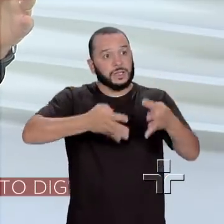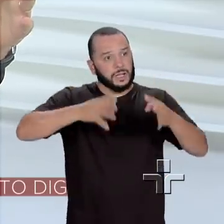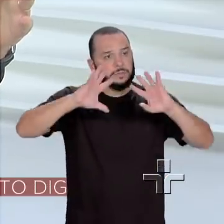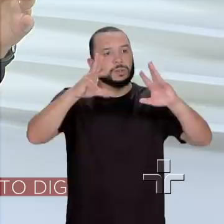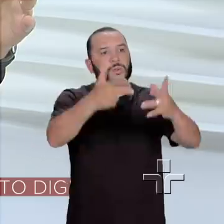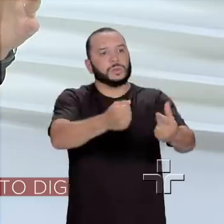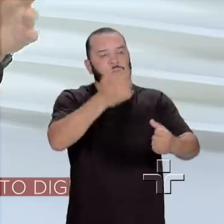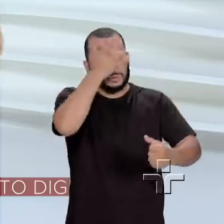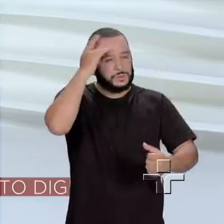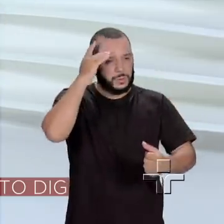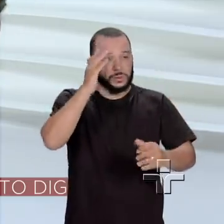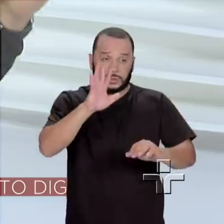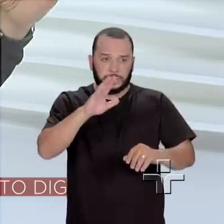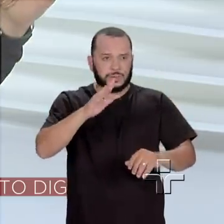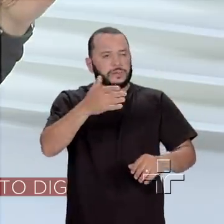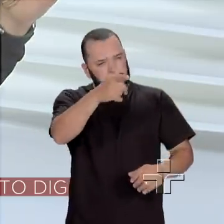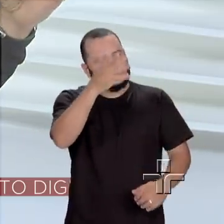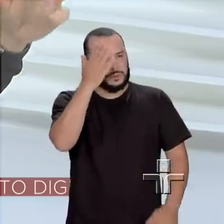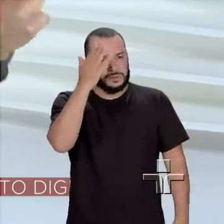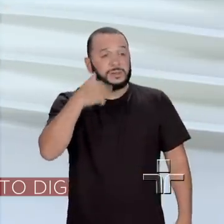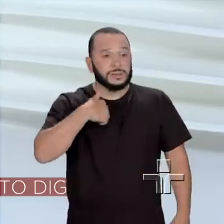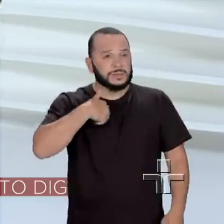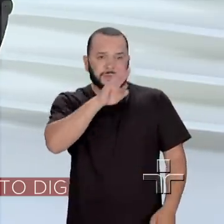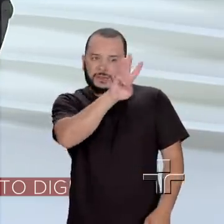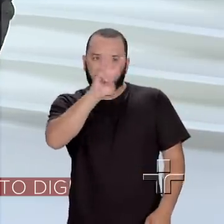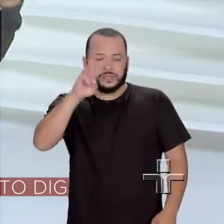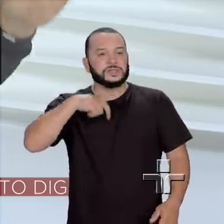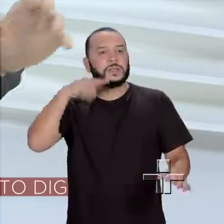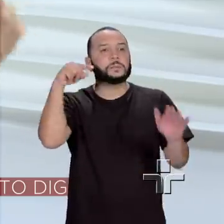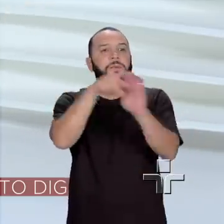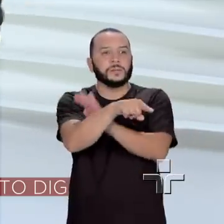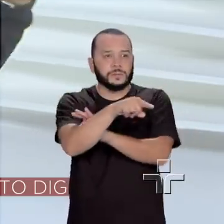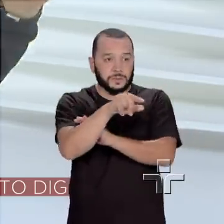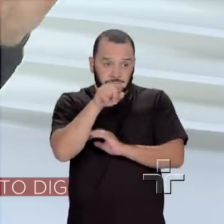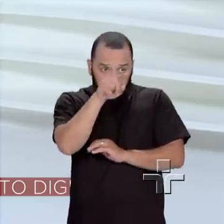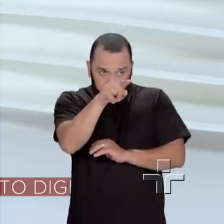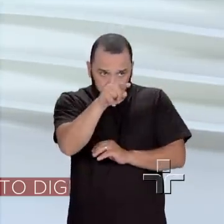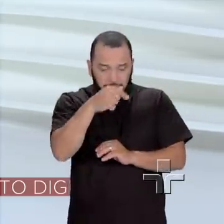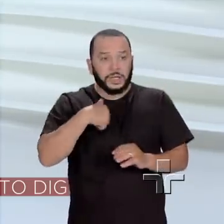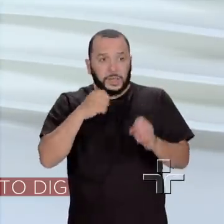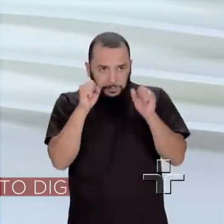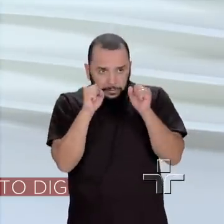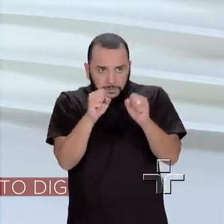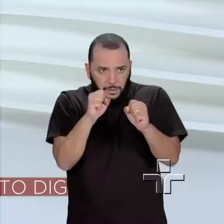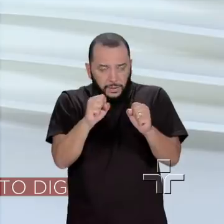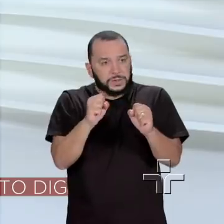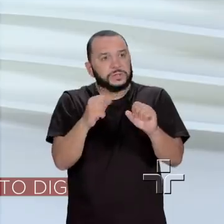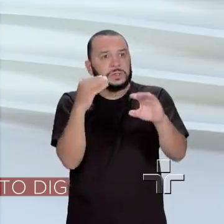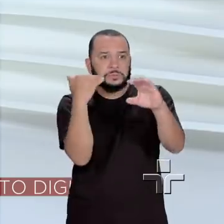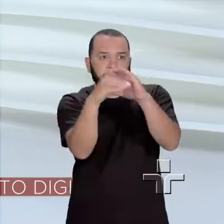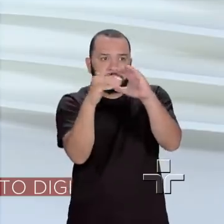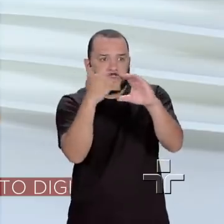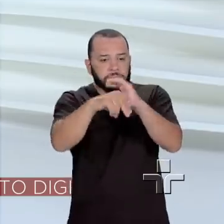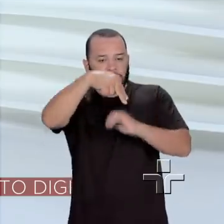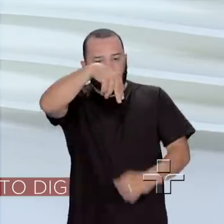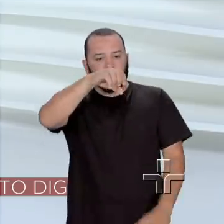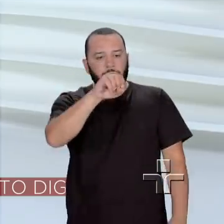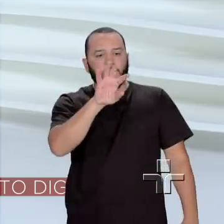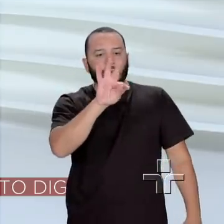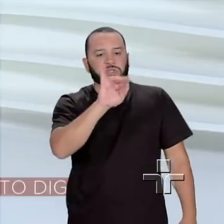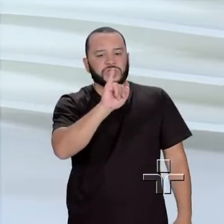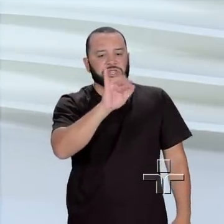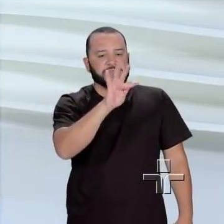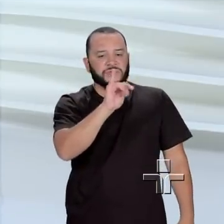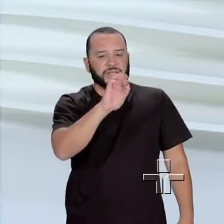né? Quase todo site que você visita aparece uma pergunta: você deixa eu mandar notificações para você? Responda sempre